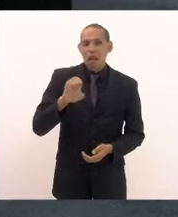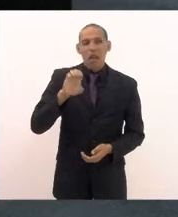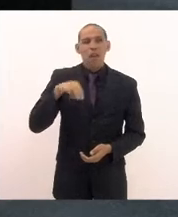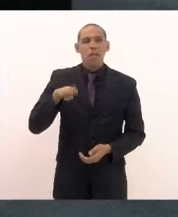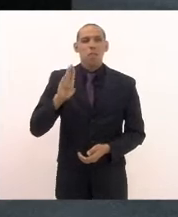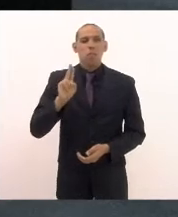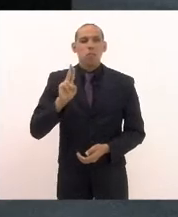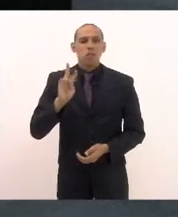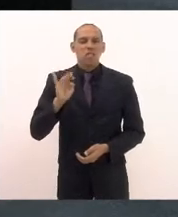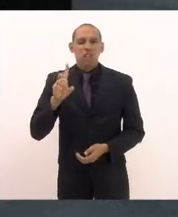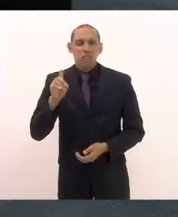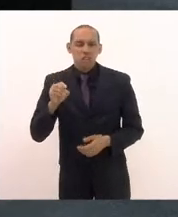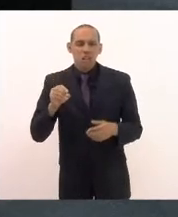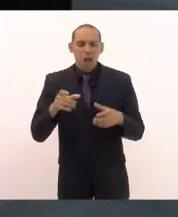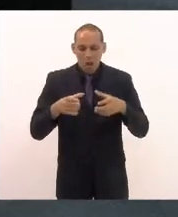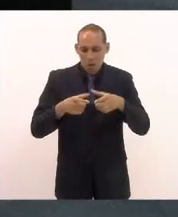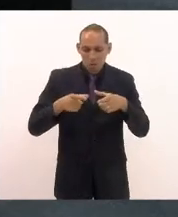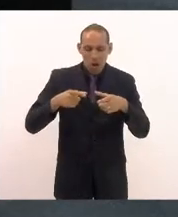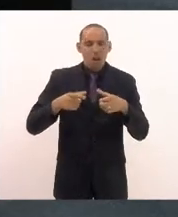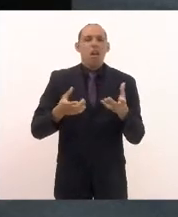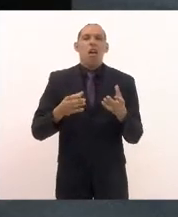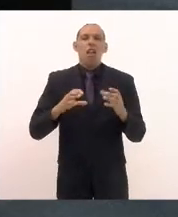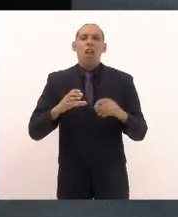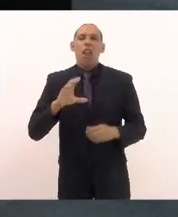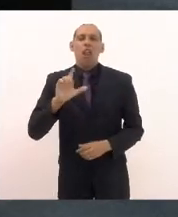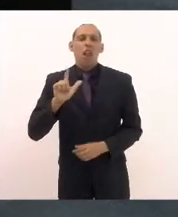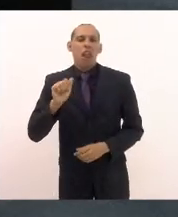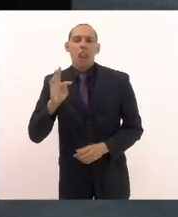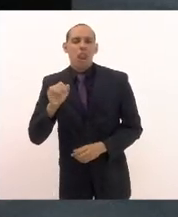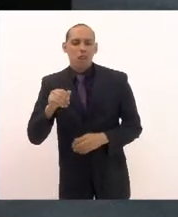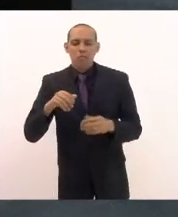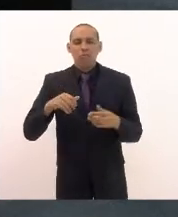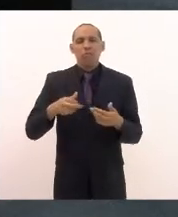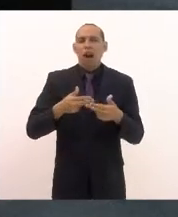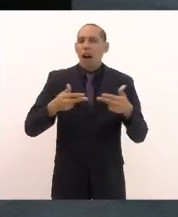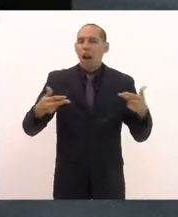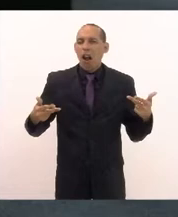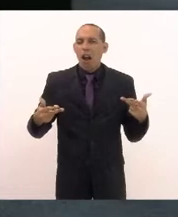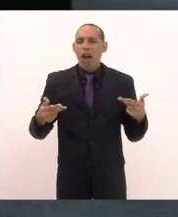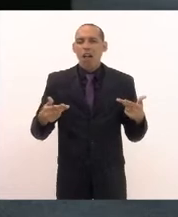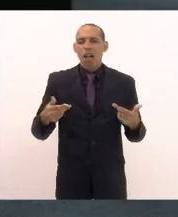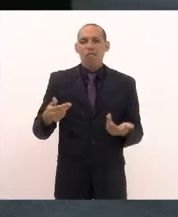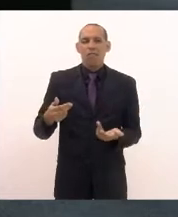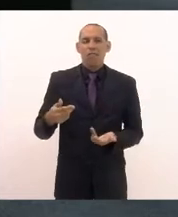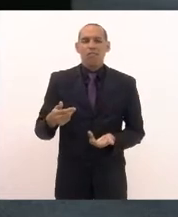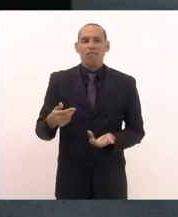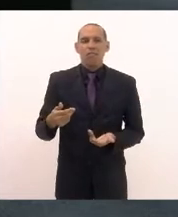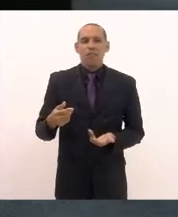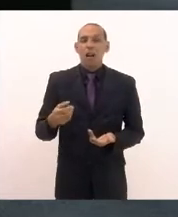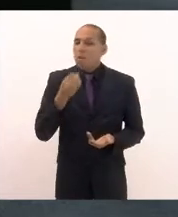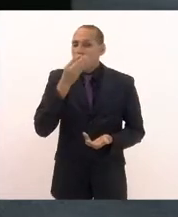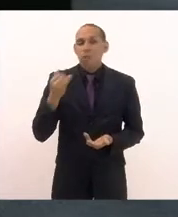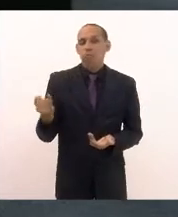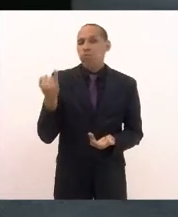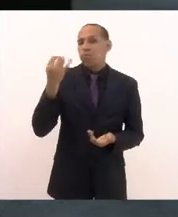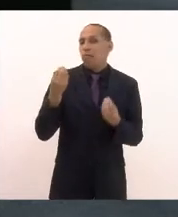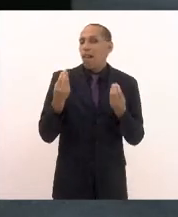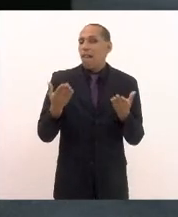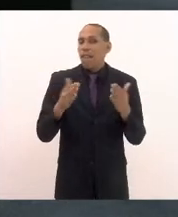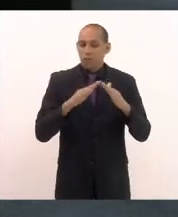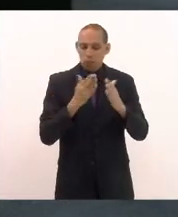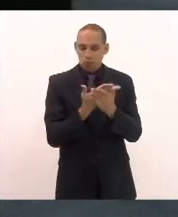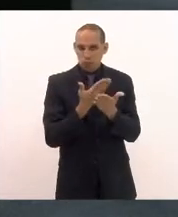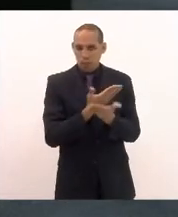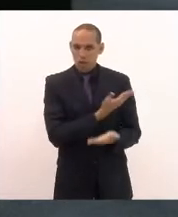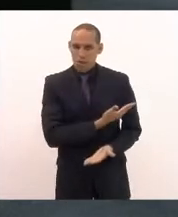ter produtos ultraprocessados, isso é fundamental para que essa nossa população que frequenta a escola pública